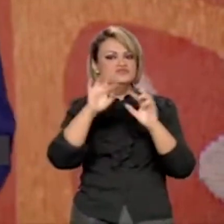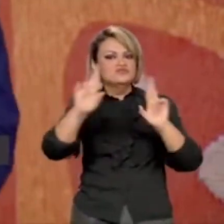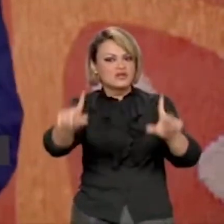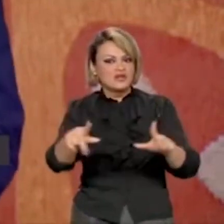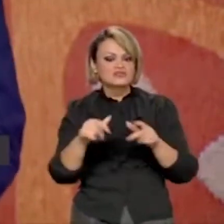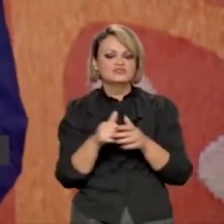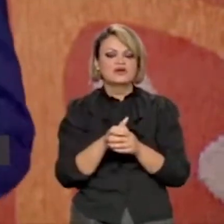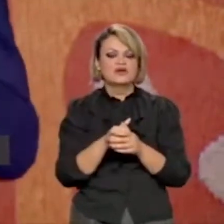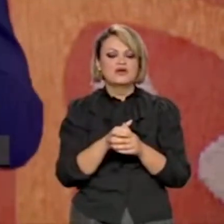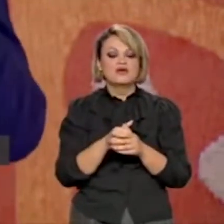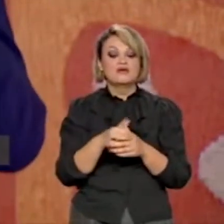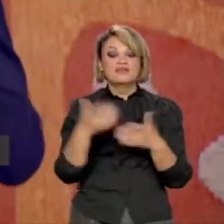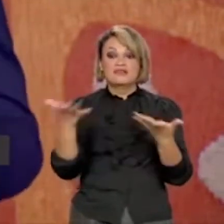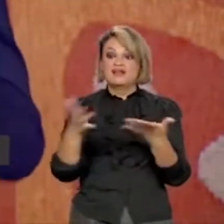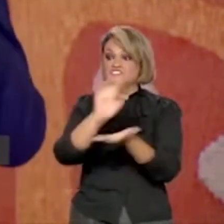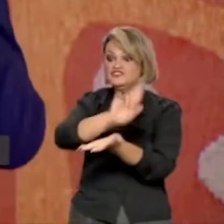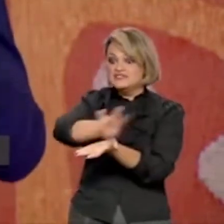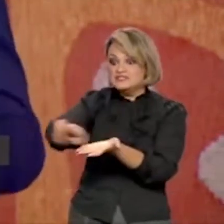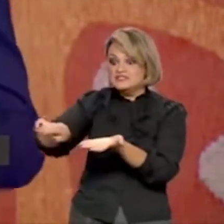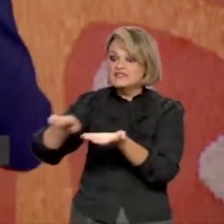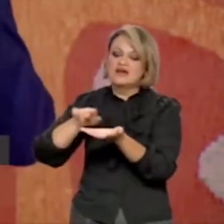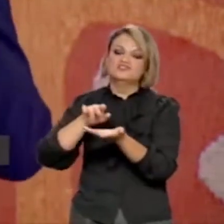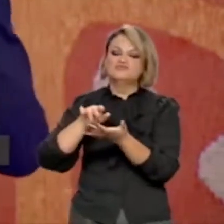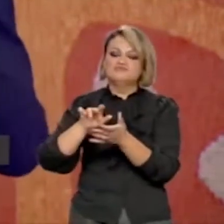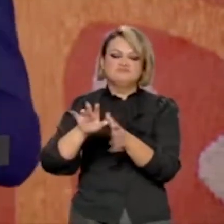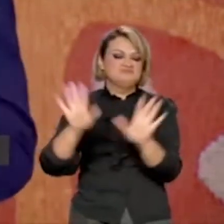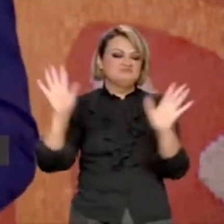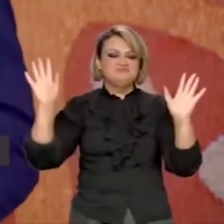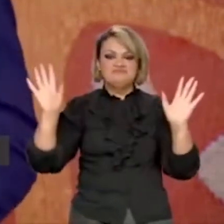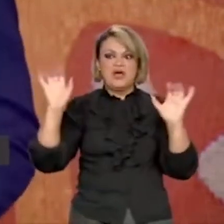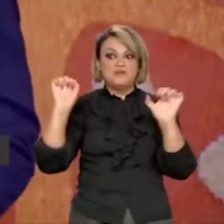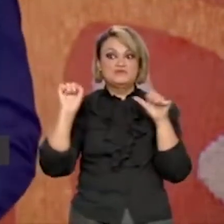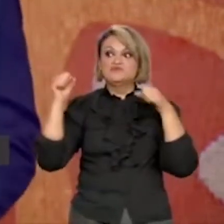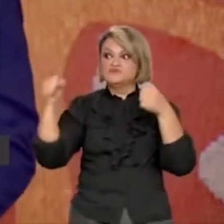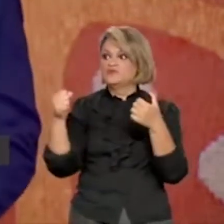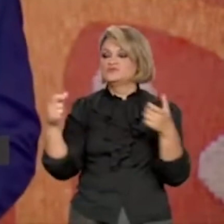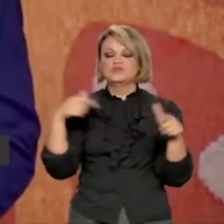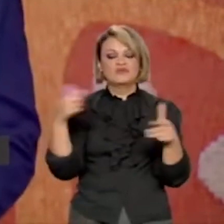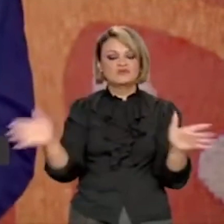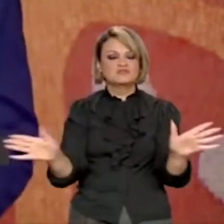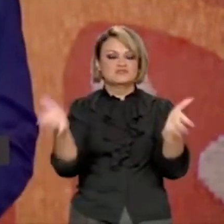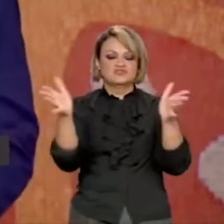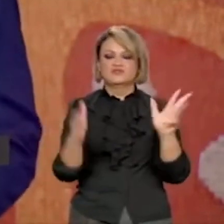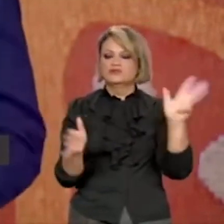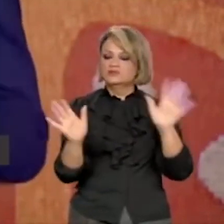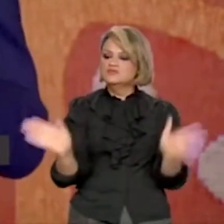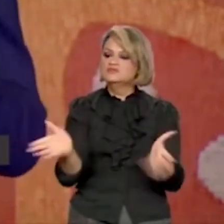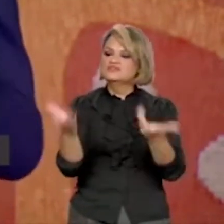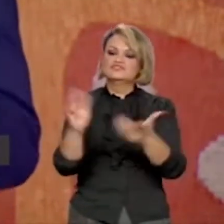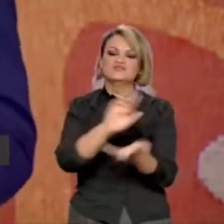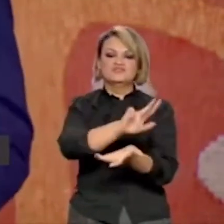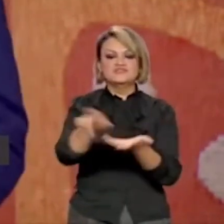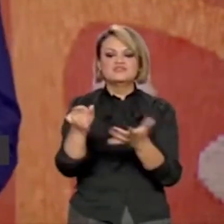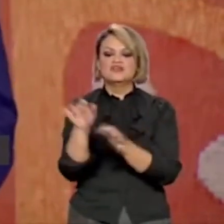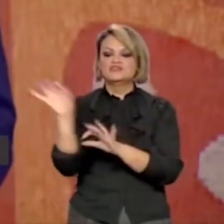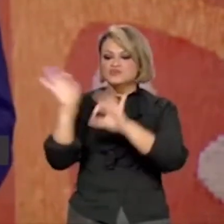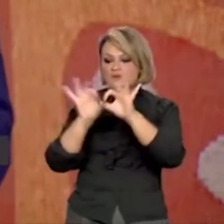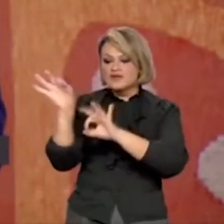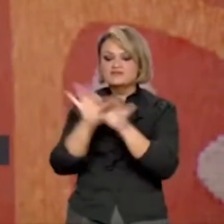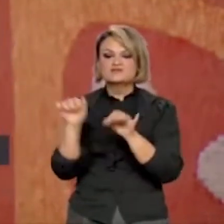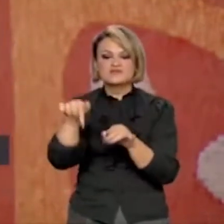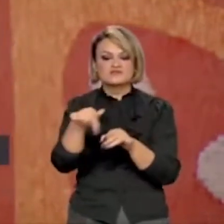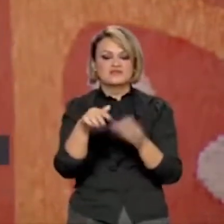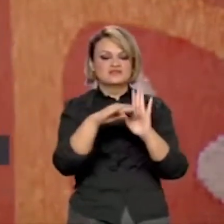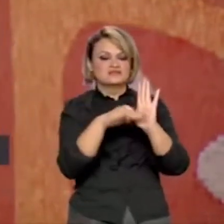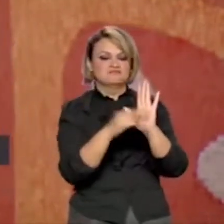diferentes Aliás a diversidade a diferença foi um grande esforço nosso do presente Lula na composição final